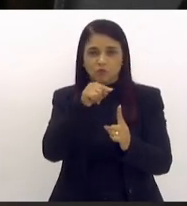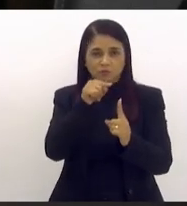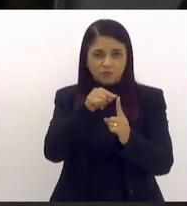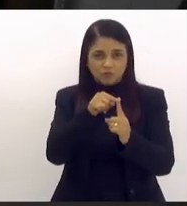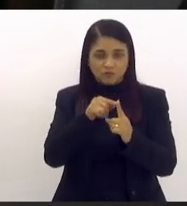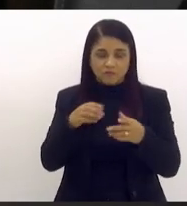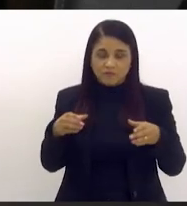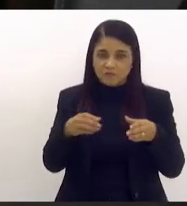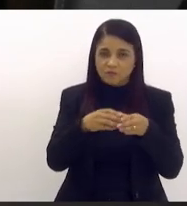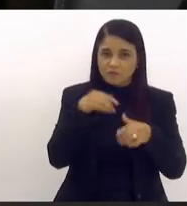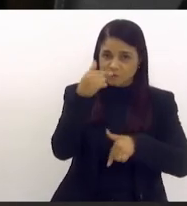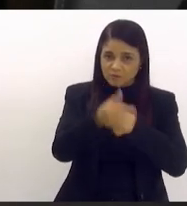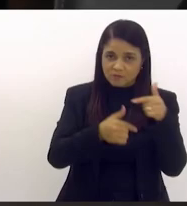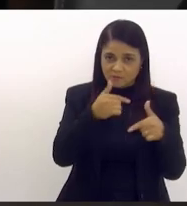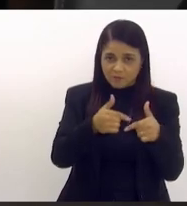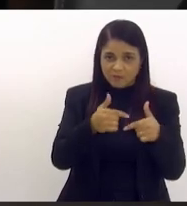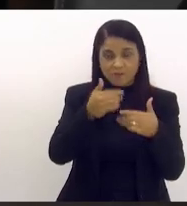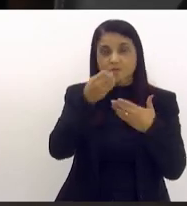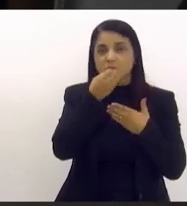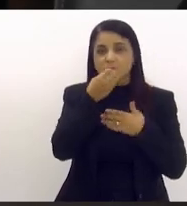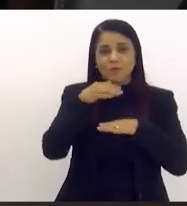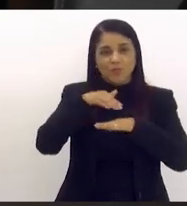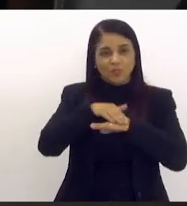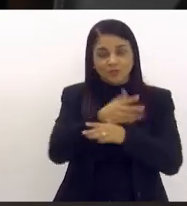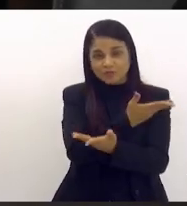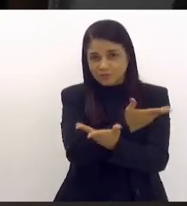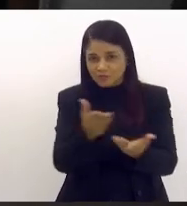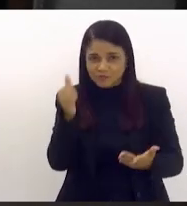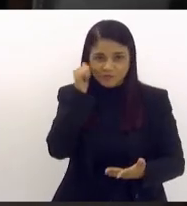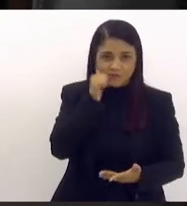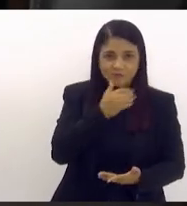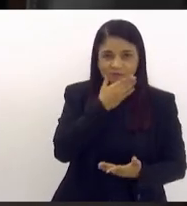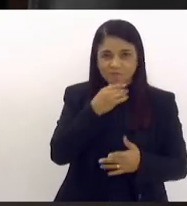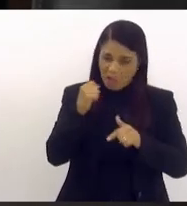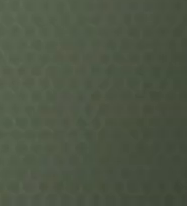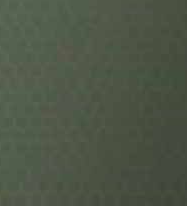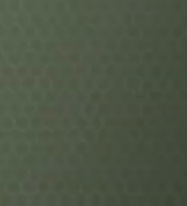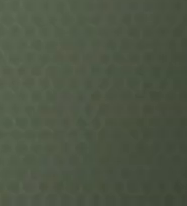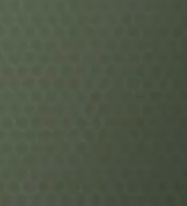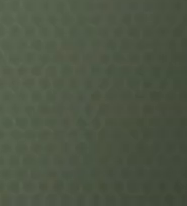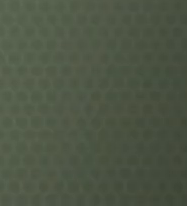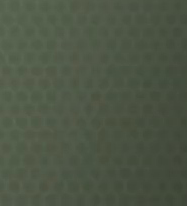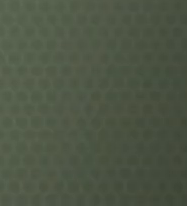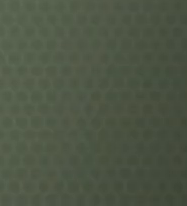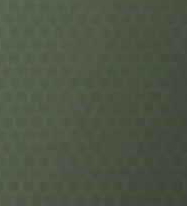dessa frente parlamentar Boa noite a todos e to e vamos à